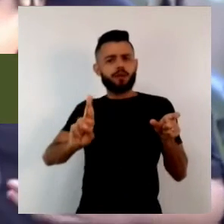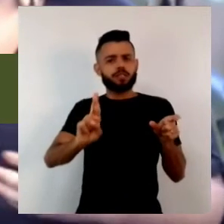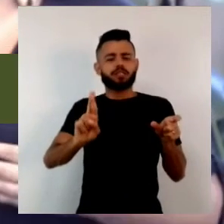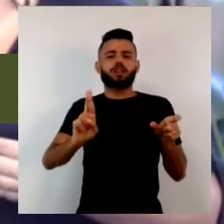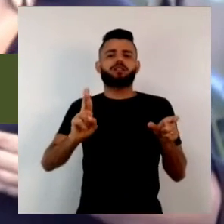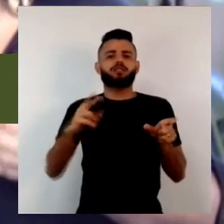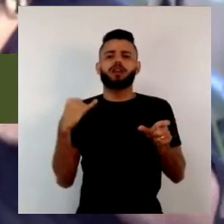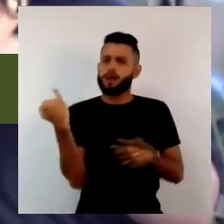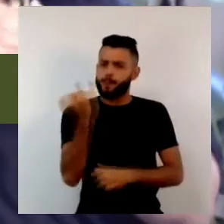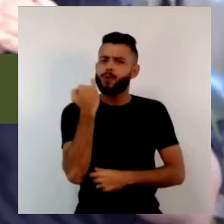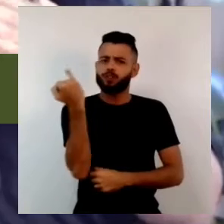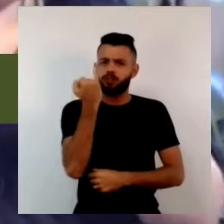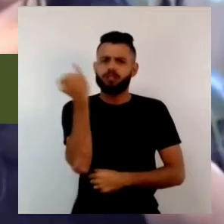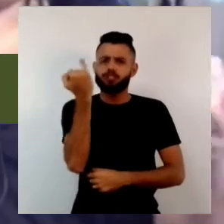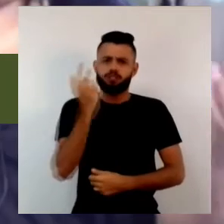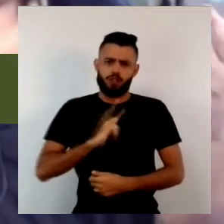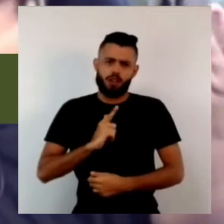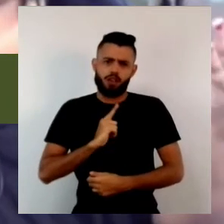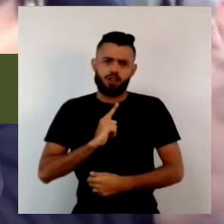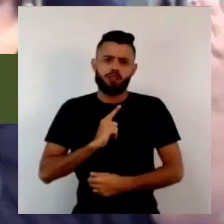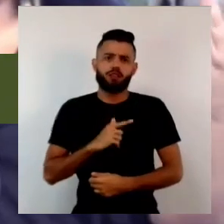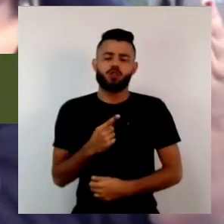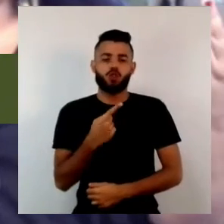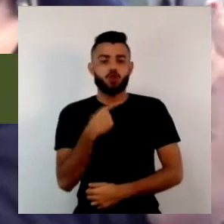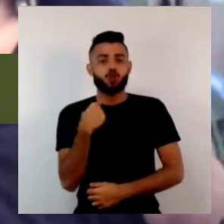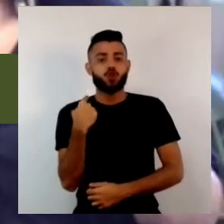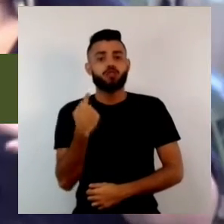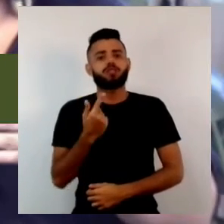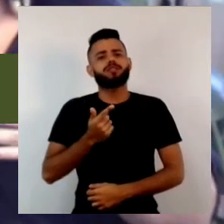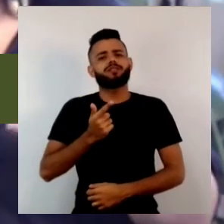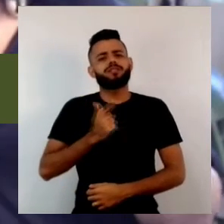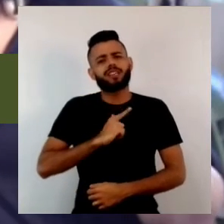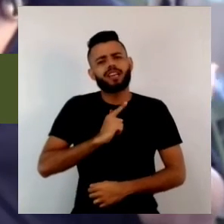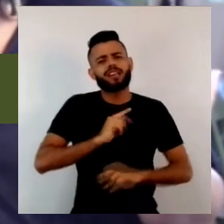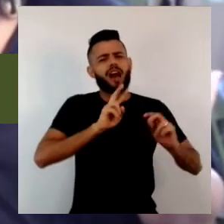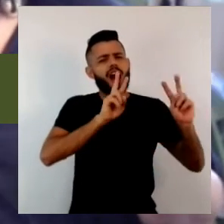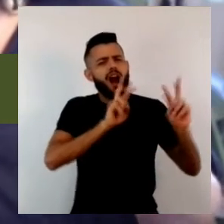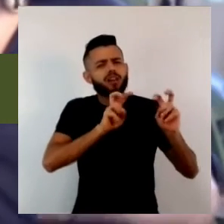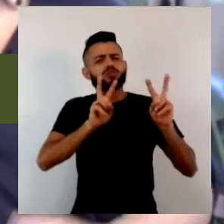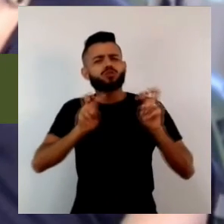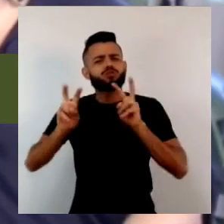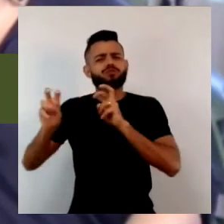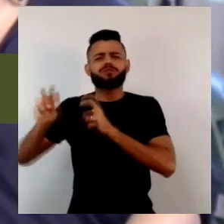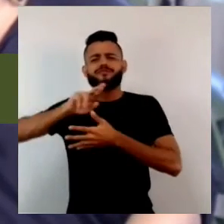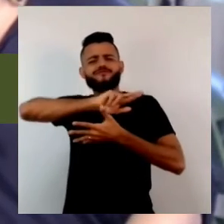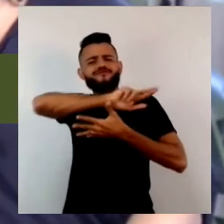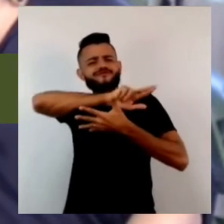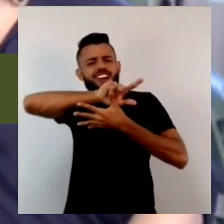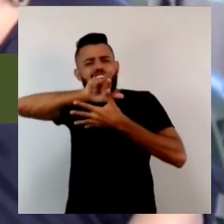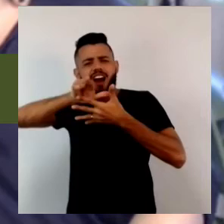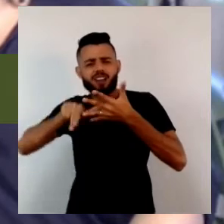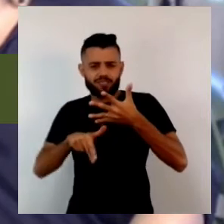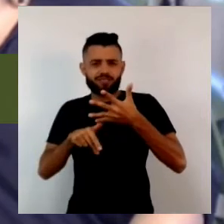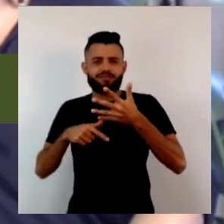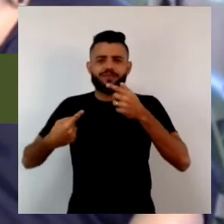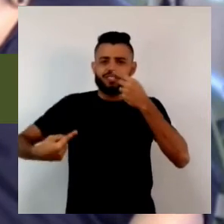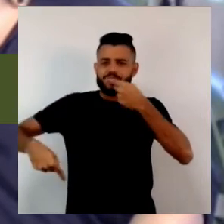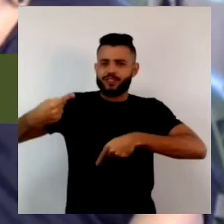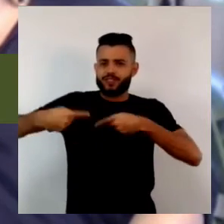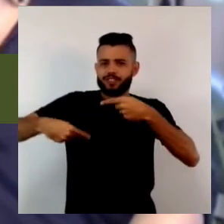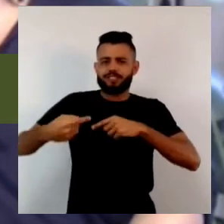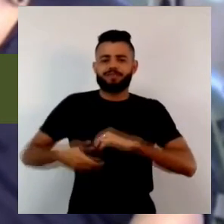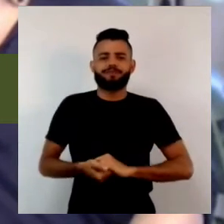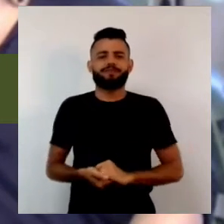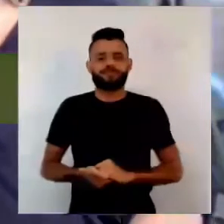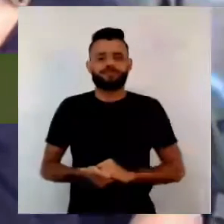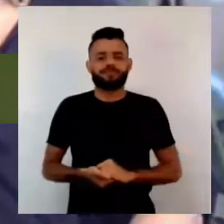Enfim, são muitos bons assuntos a se discutir. E para começar,